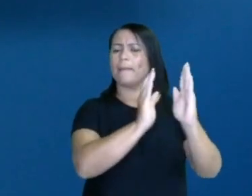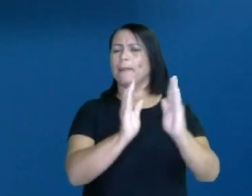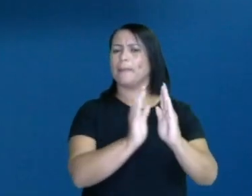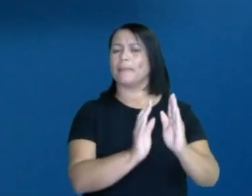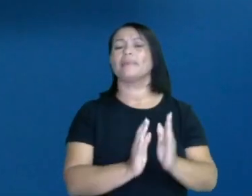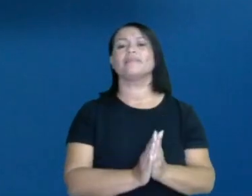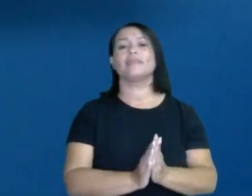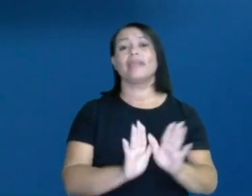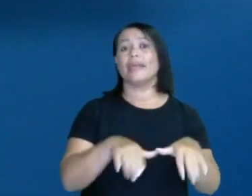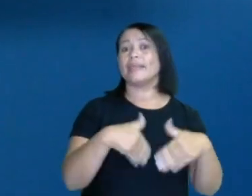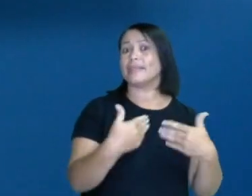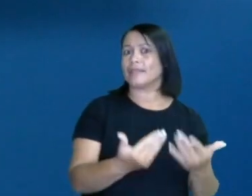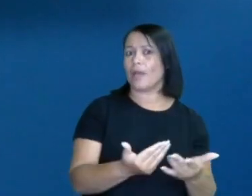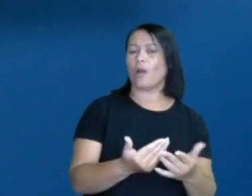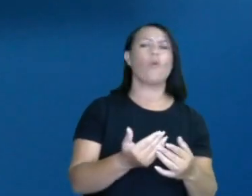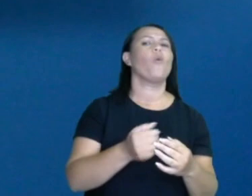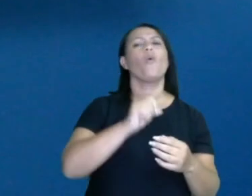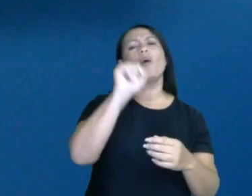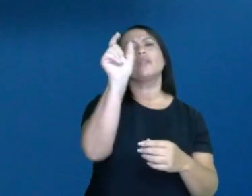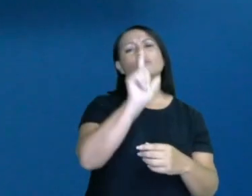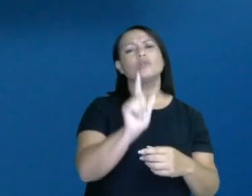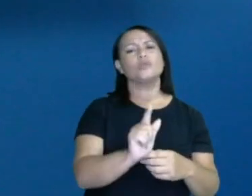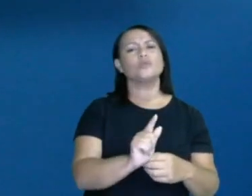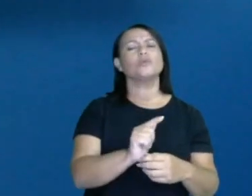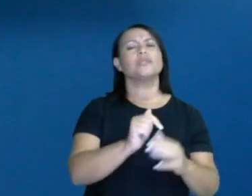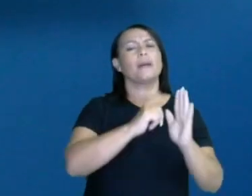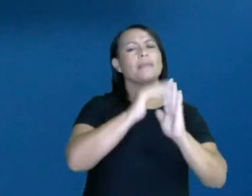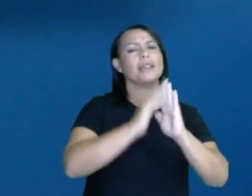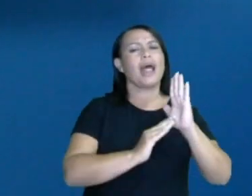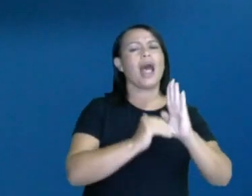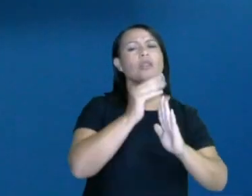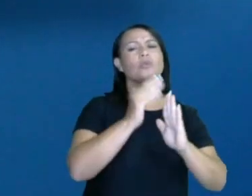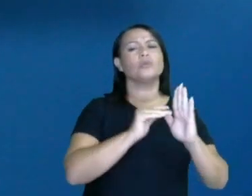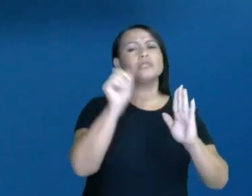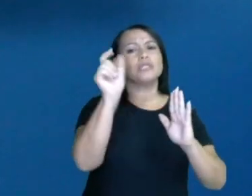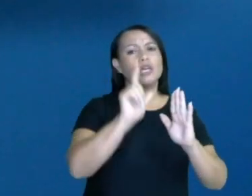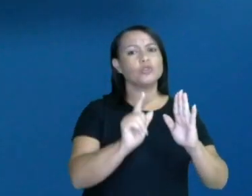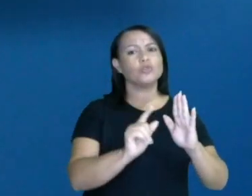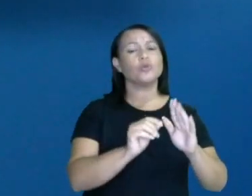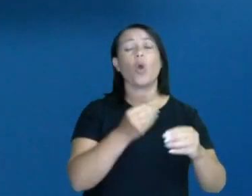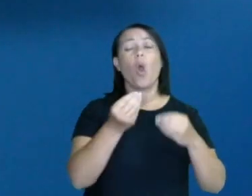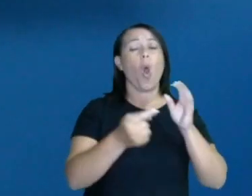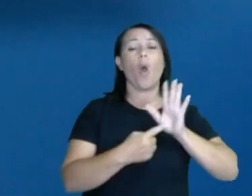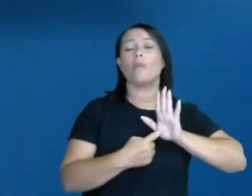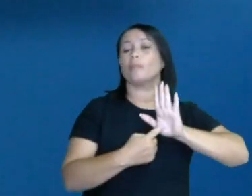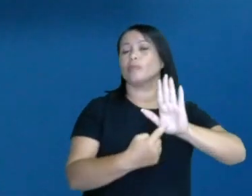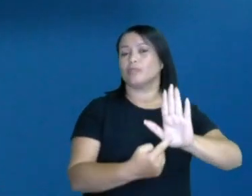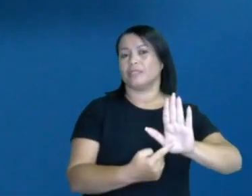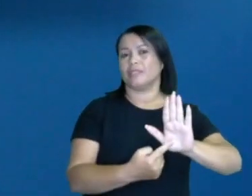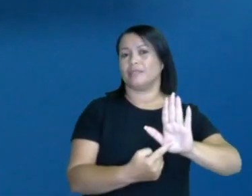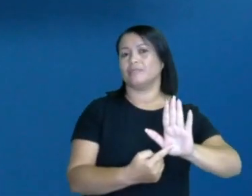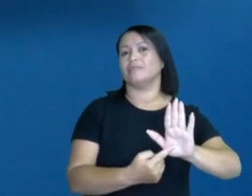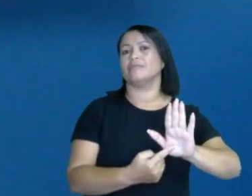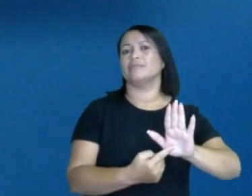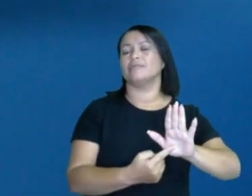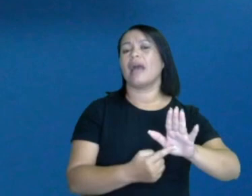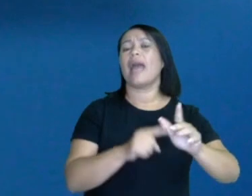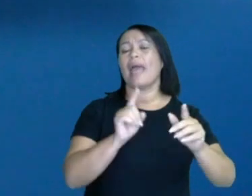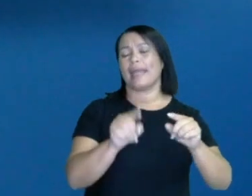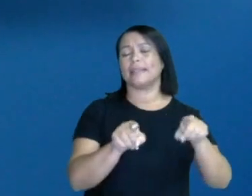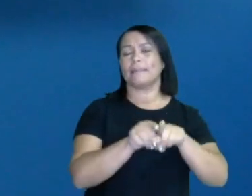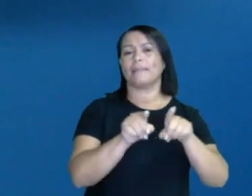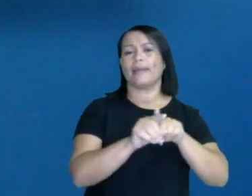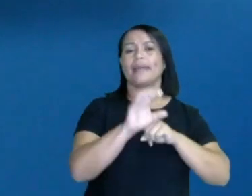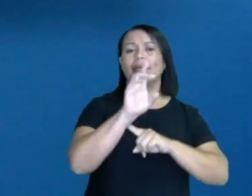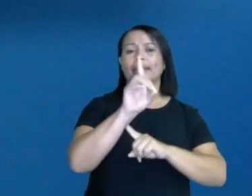Então, o quadradinho azul, que está pintado de azul, eu posso representar da seguinte maneira. Em formas